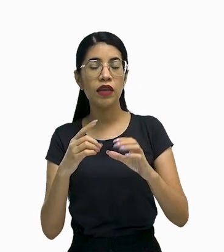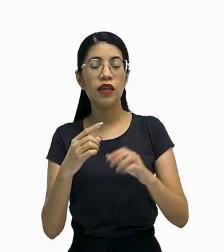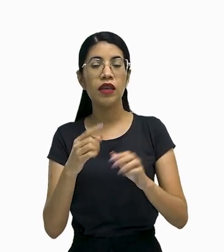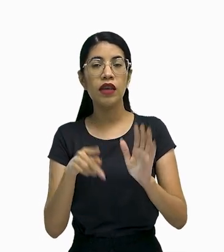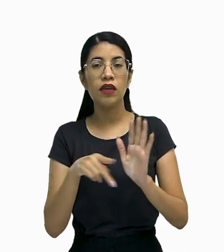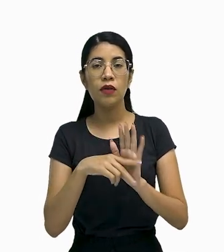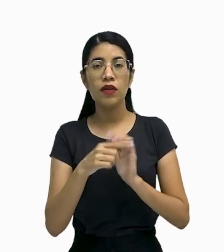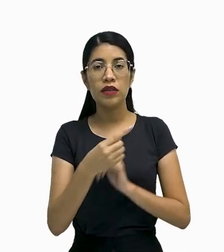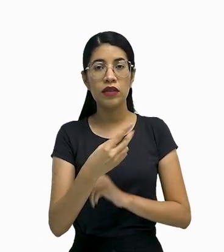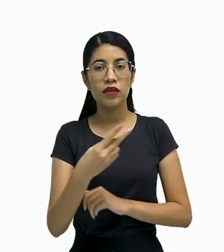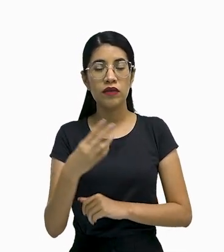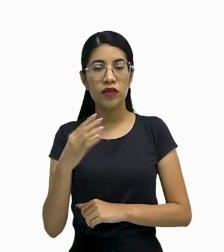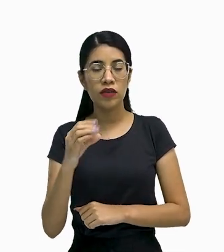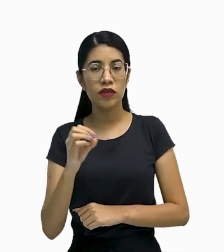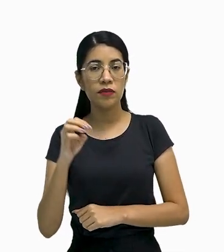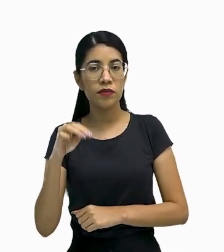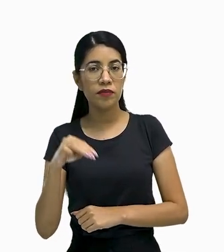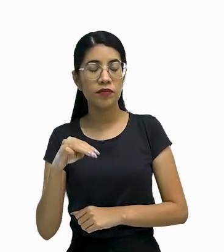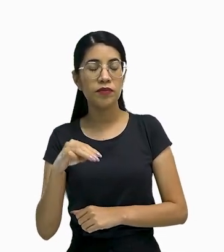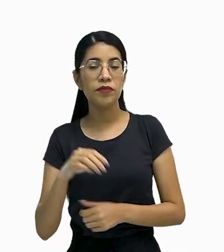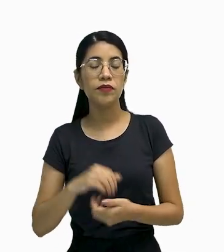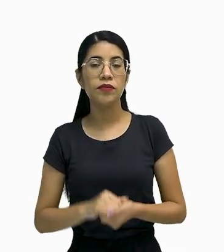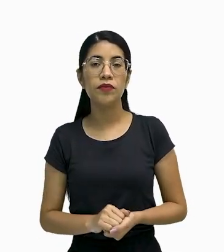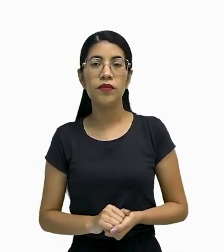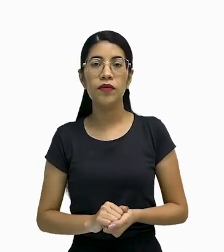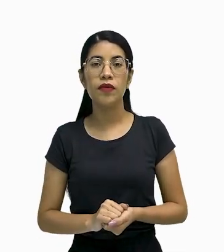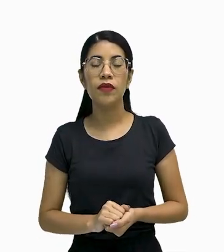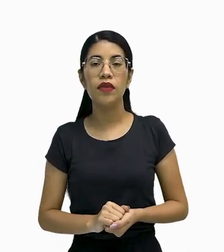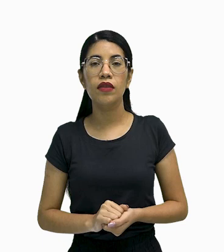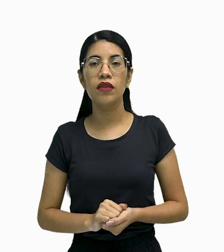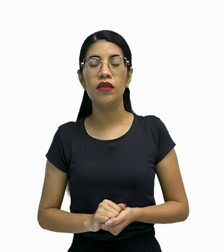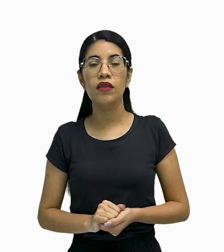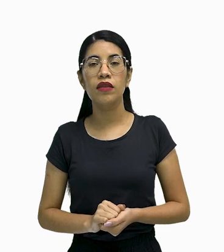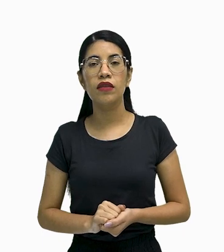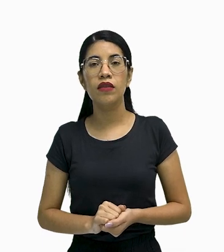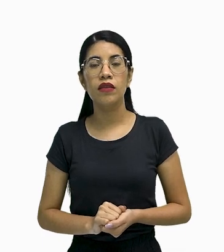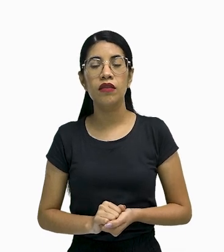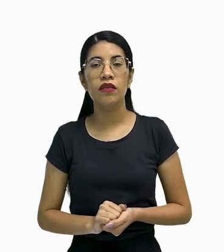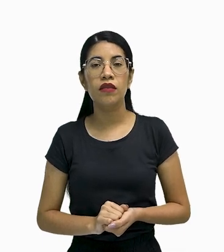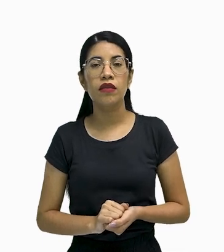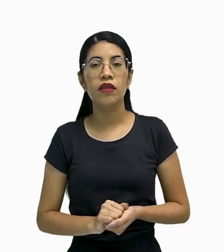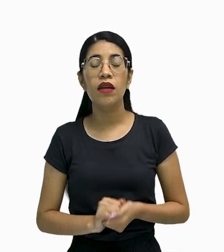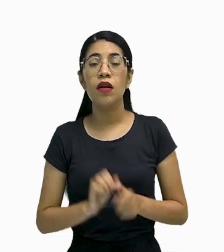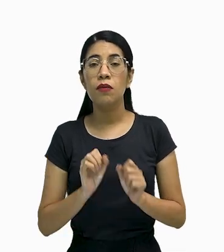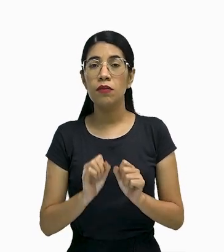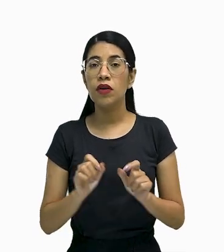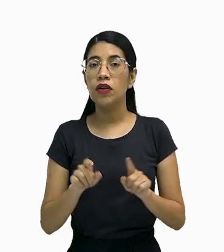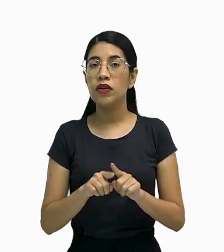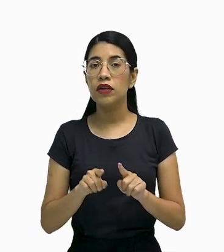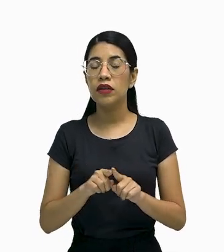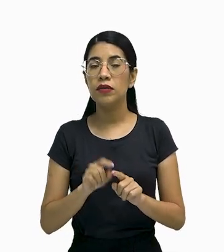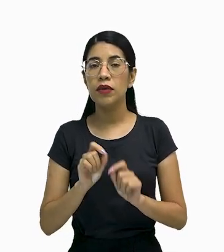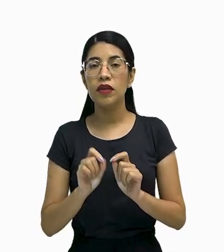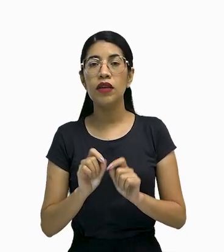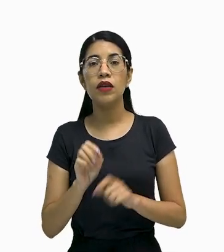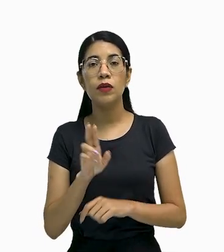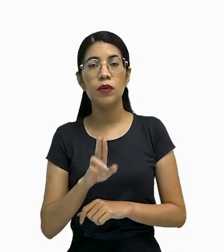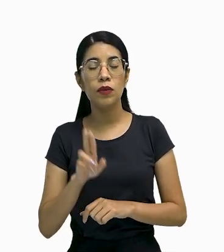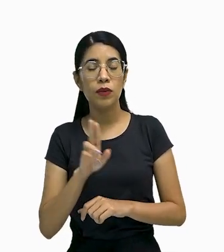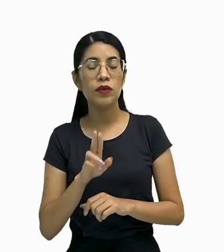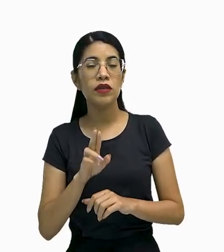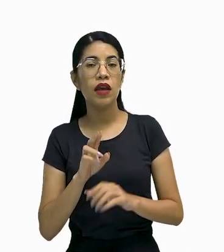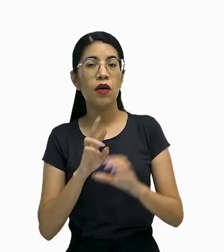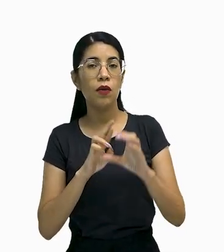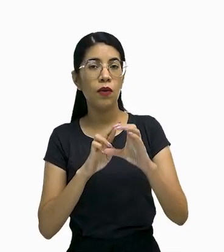120 metros, tá? Ela colocou então o diâmetro que vale 120. Você poderia considerar o raio igual a